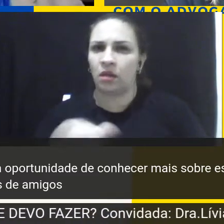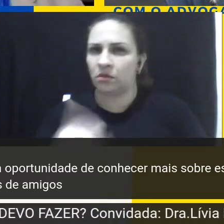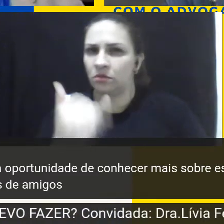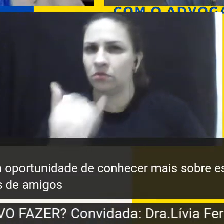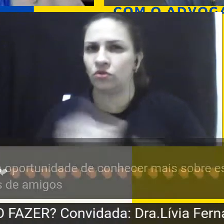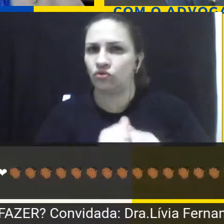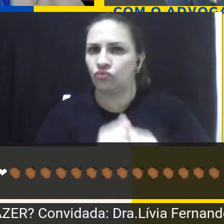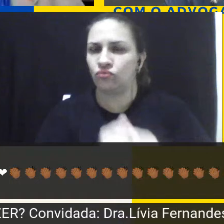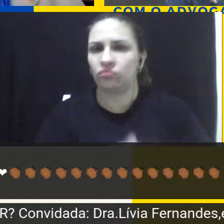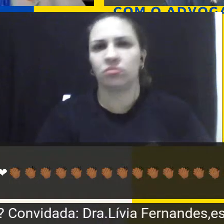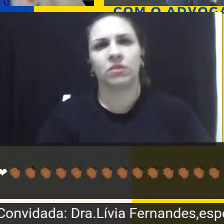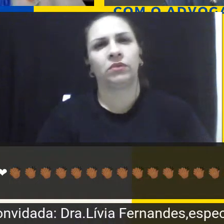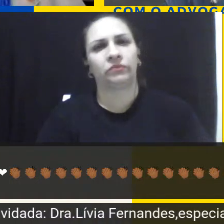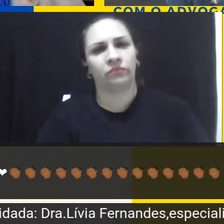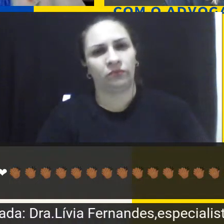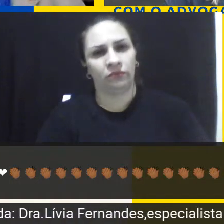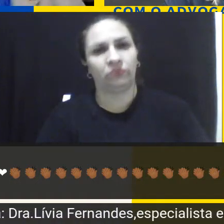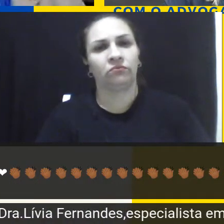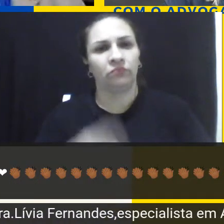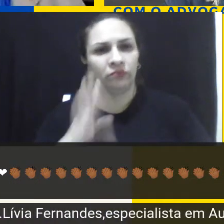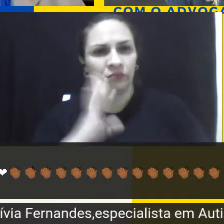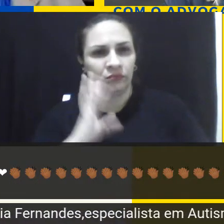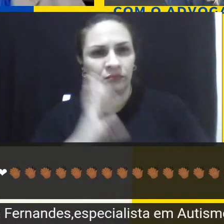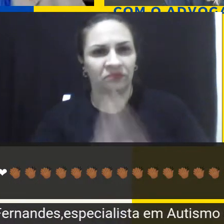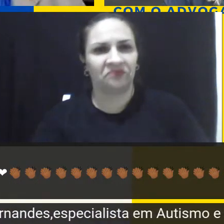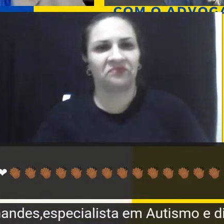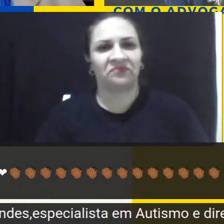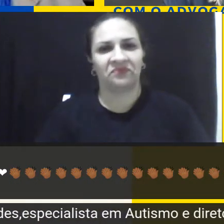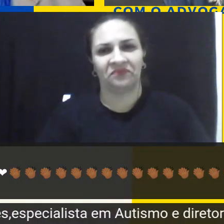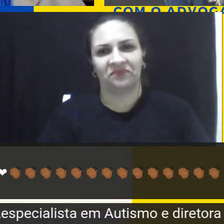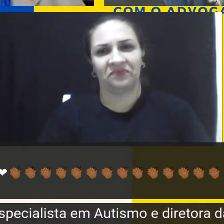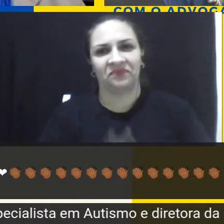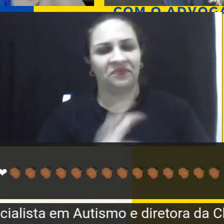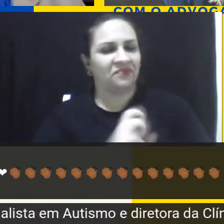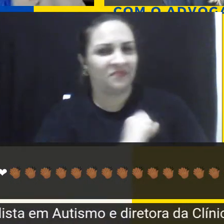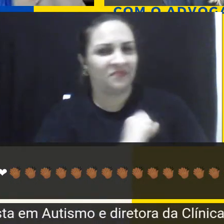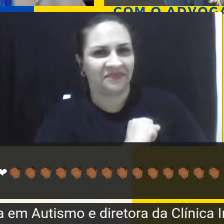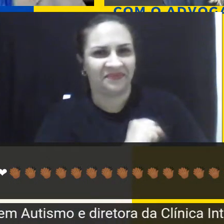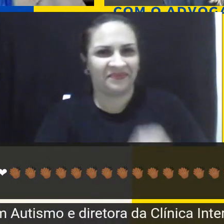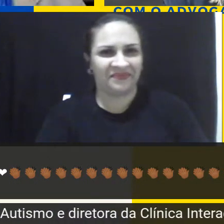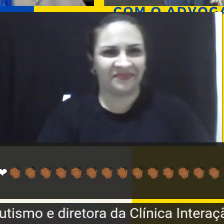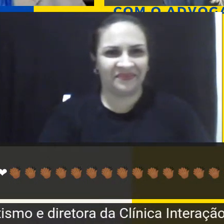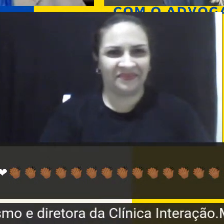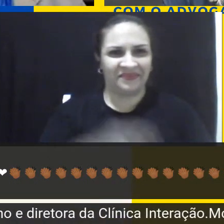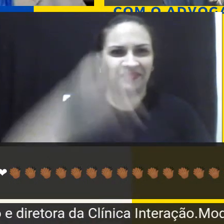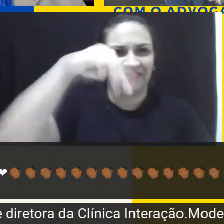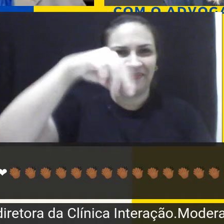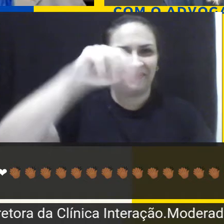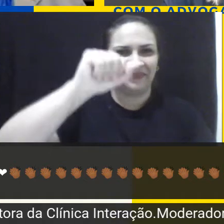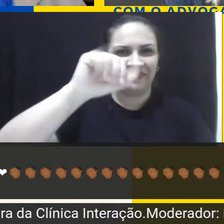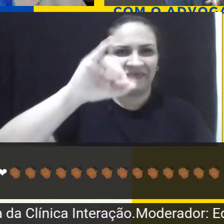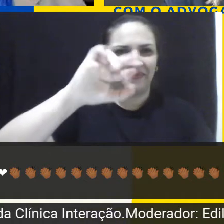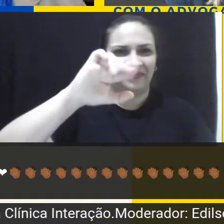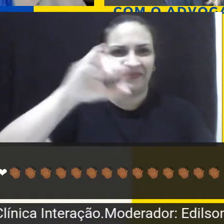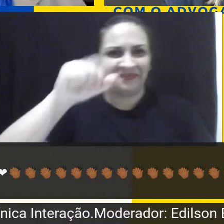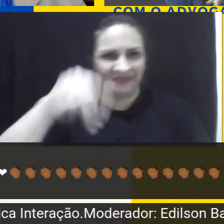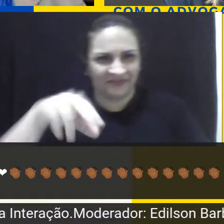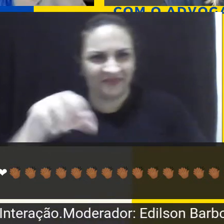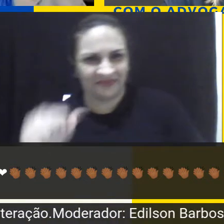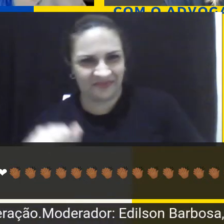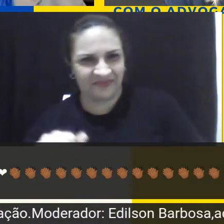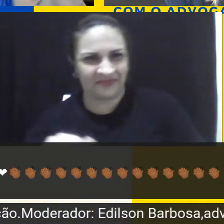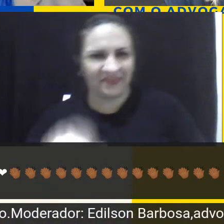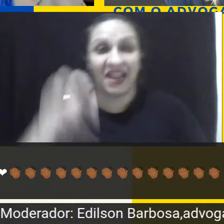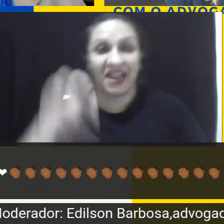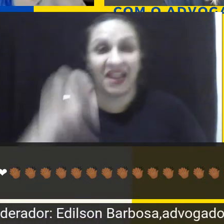oportunidade. E aí que Legal. se apaixonou. A Mari é a nossa supervisora da